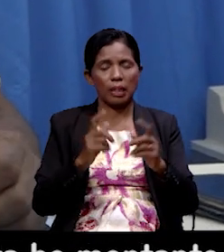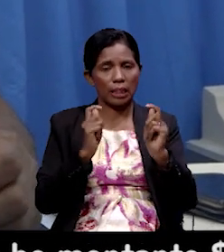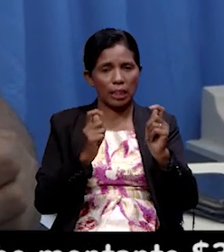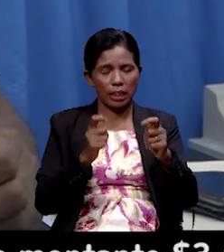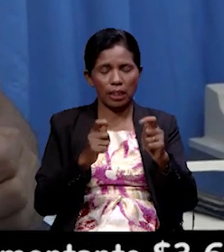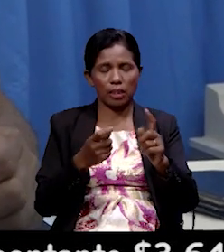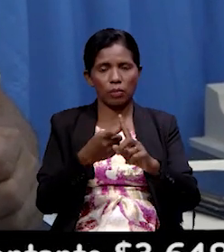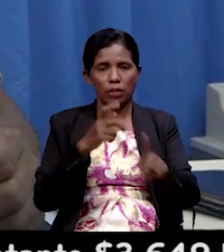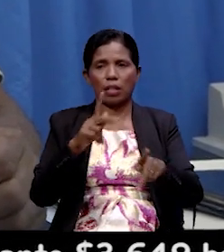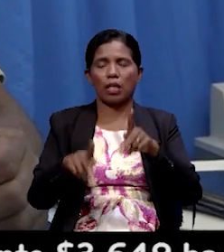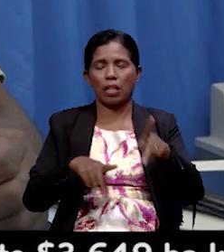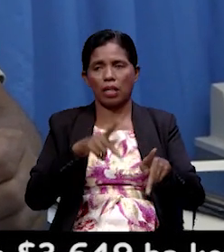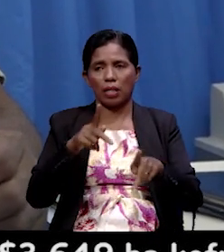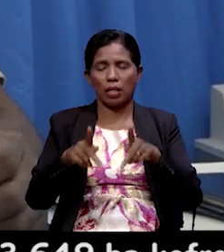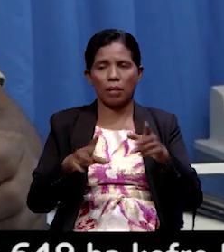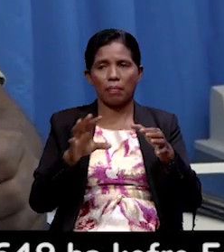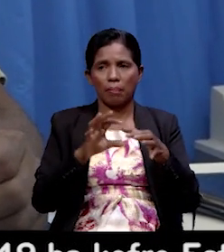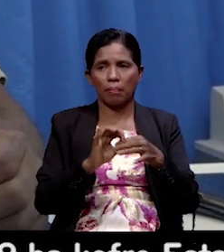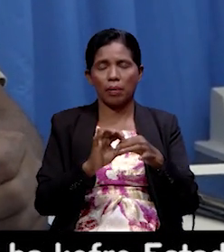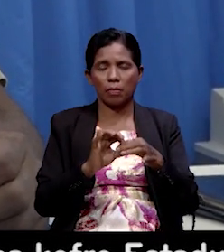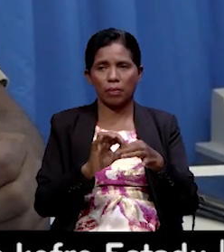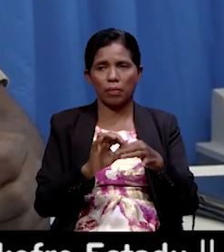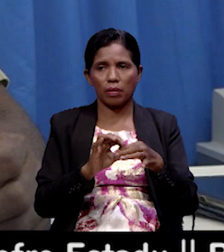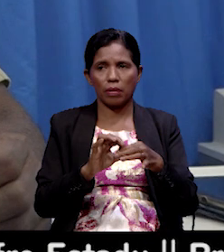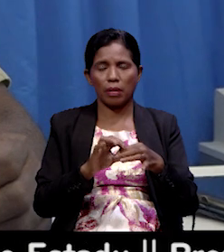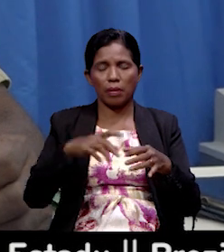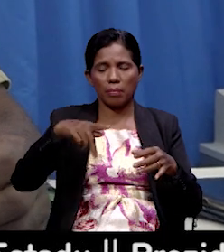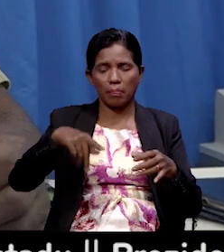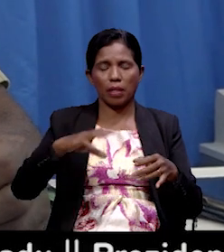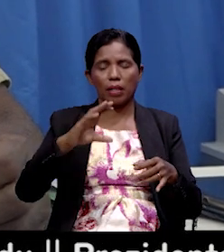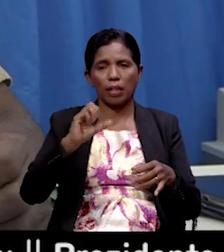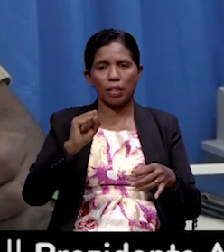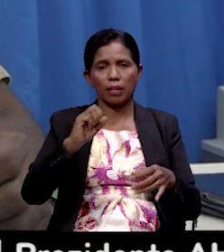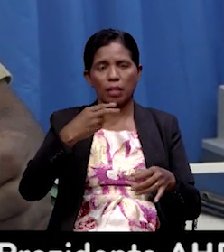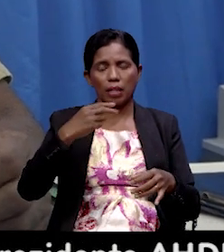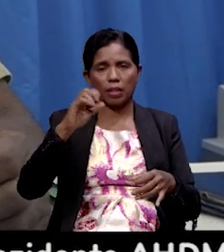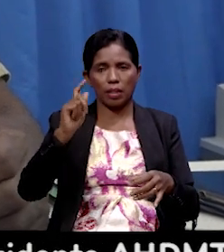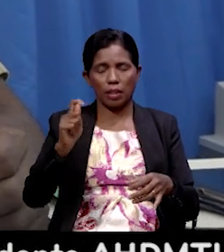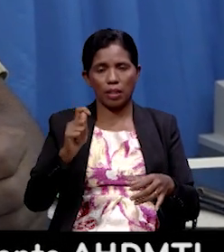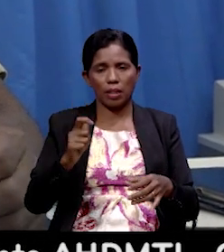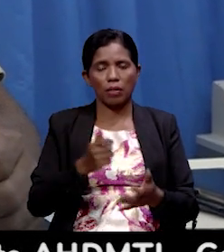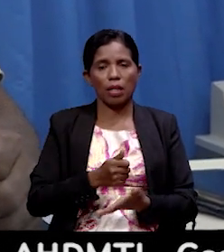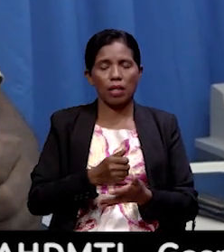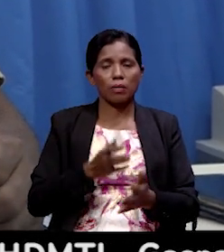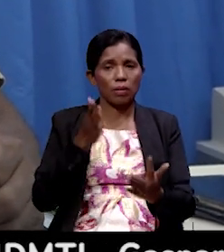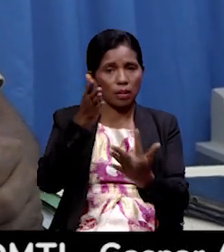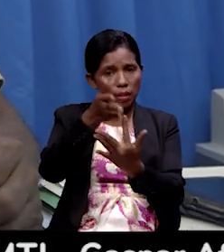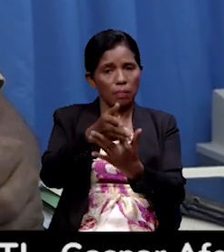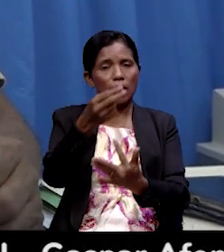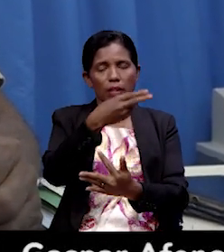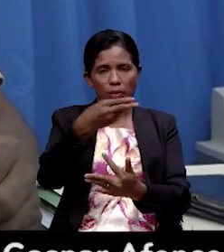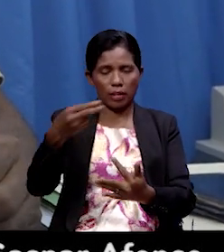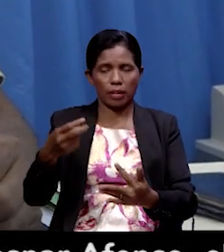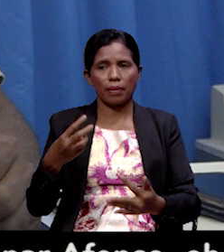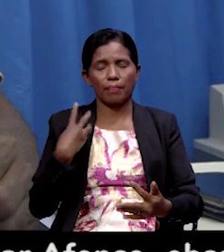tentativas usi tenia membros pesa tesira atau ultrapassa bahia Indonesia. Ita